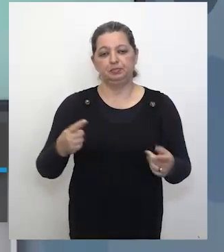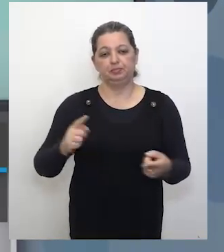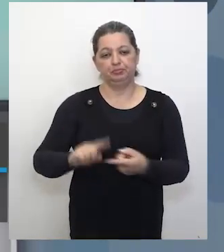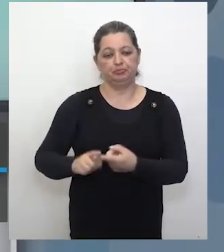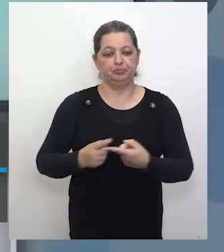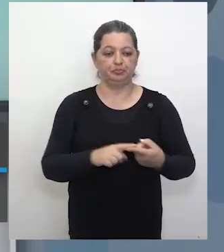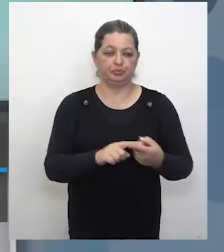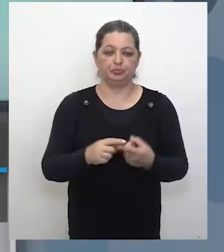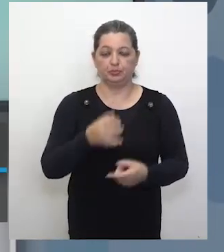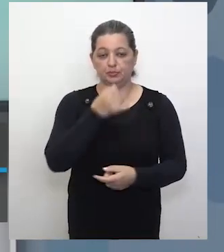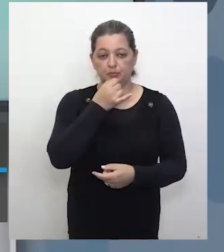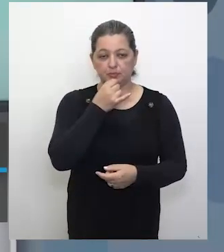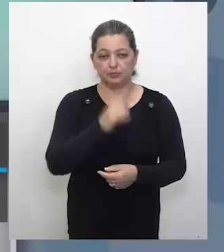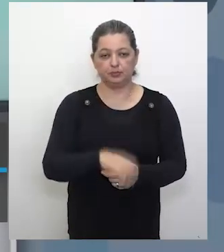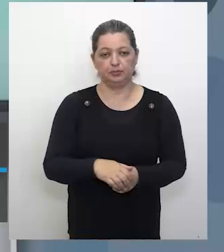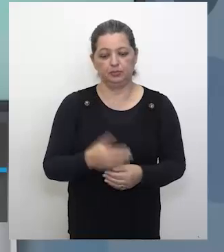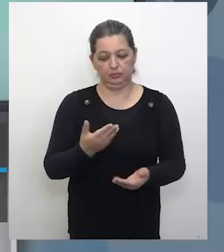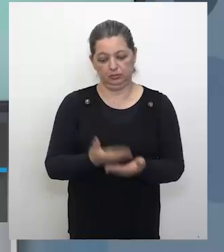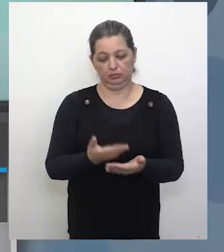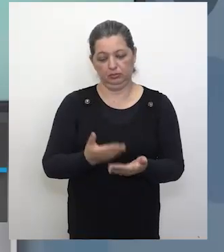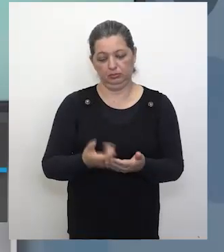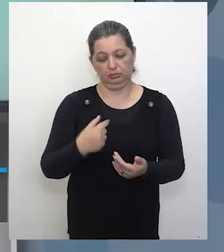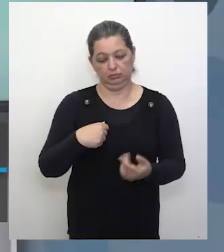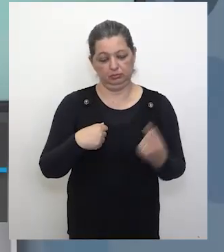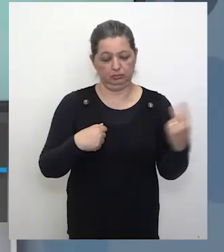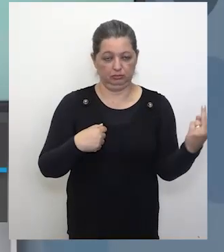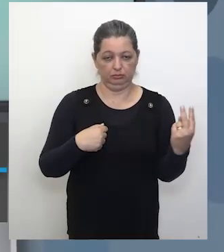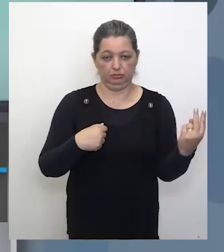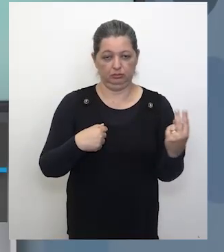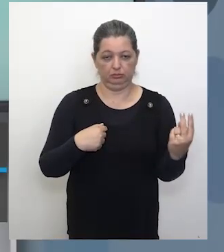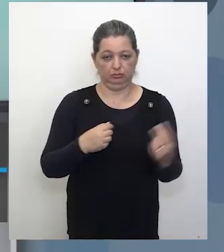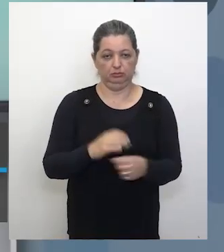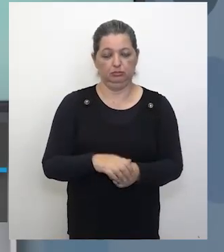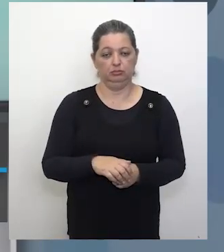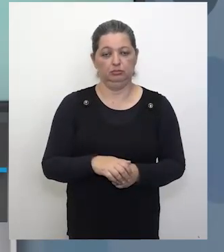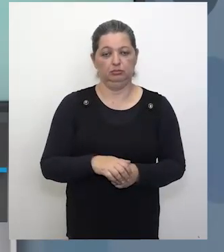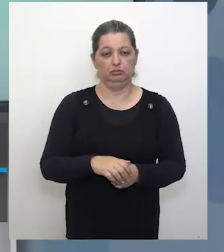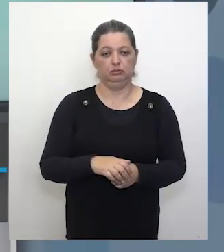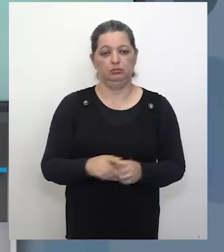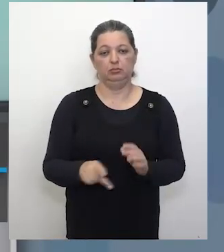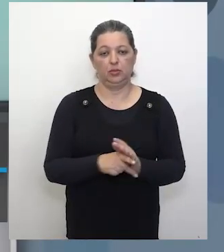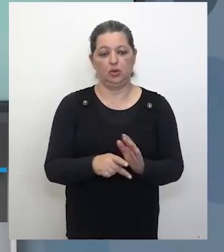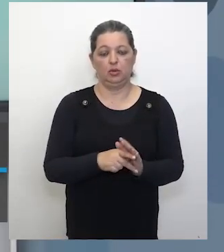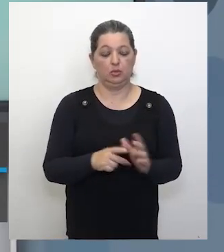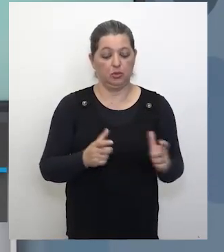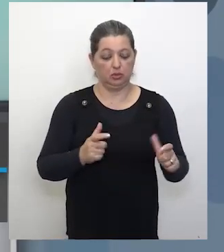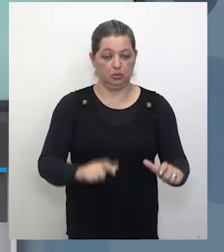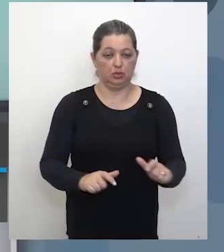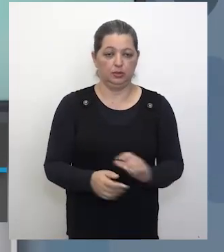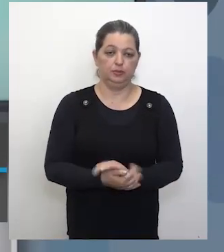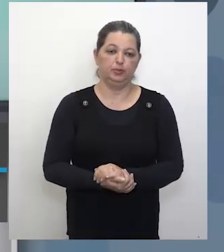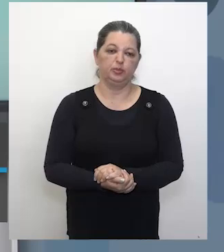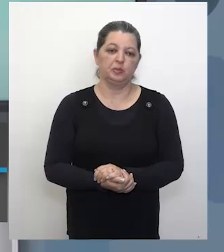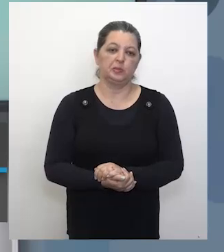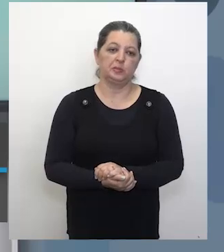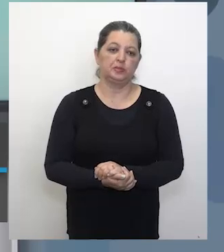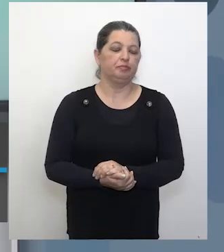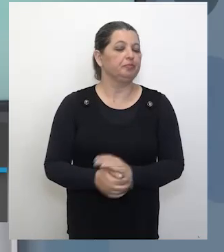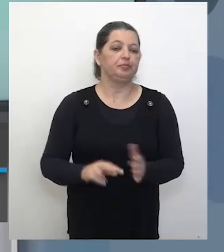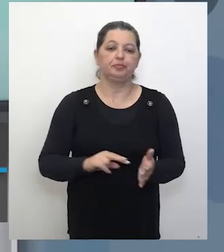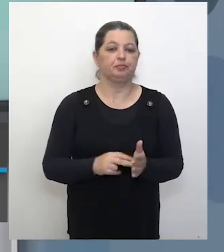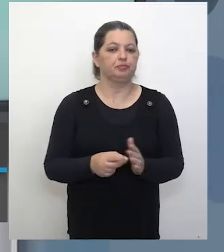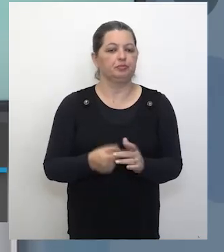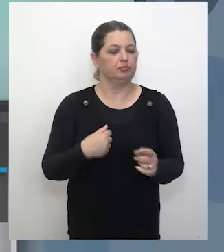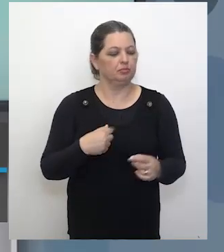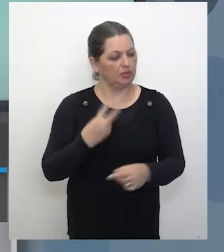Por exemplo, essa aula é minha e da Jennifer, ela é o nosso território, né? Isso não não significa que eu olhe